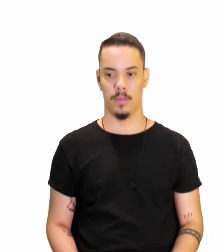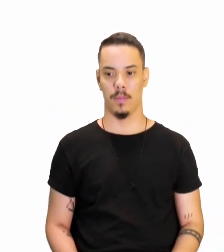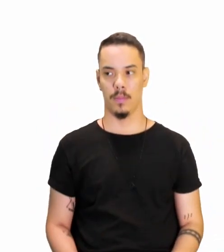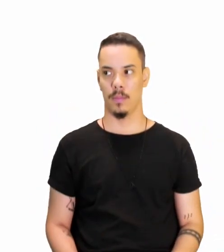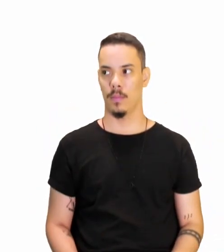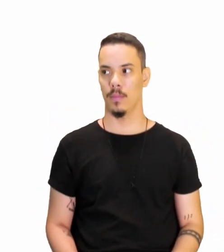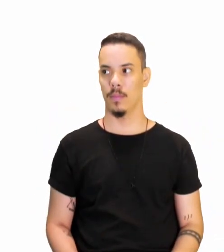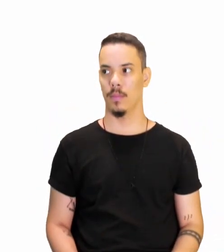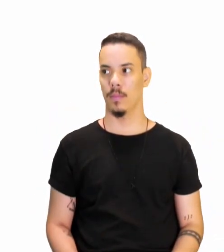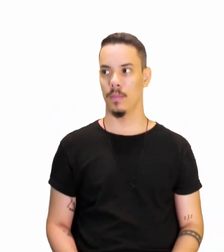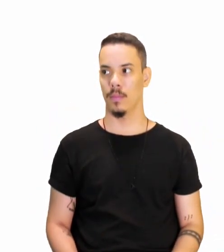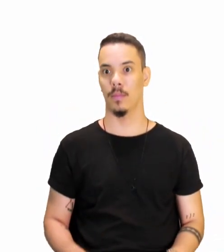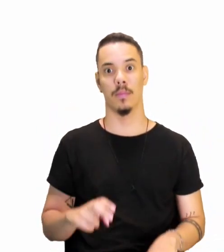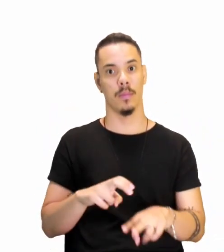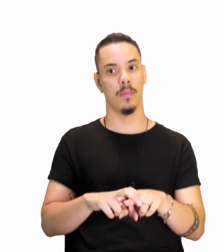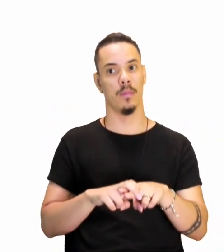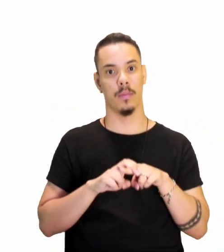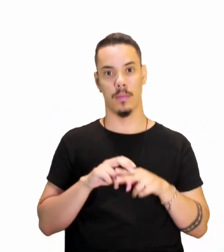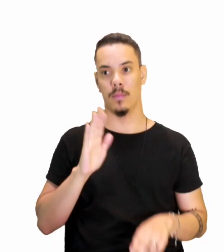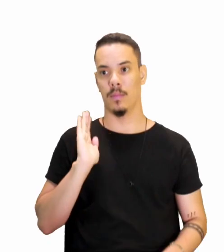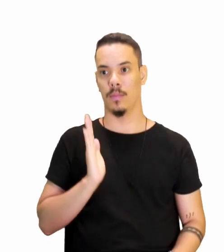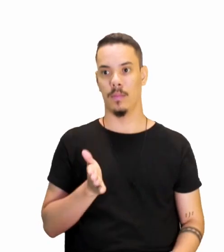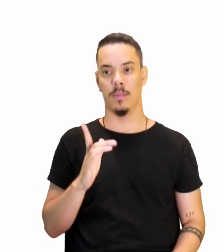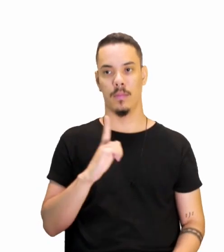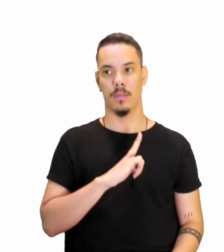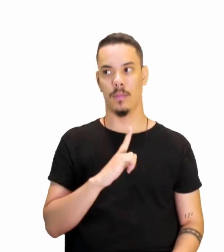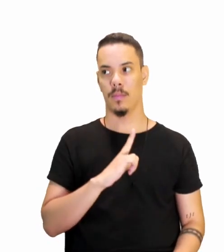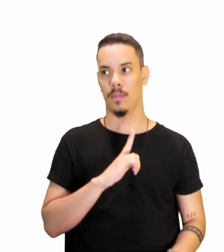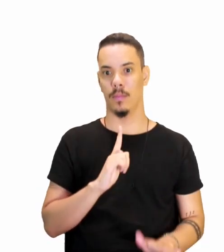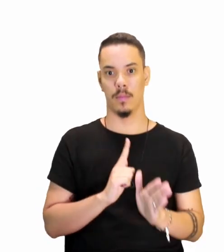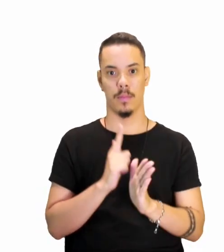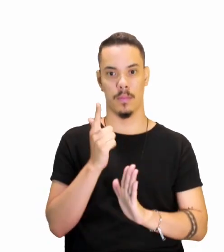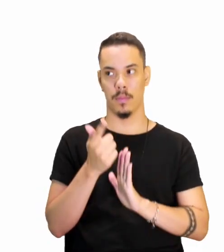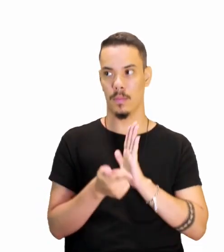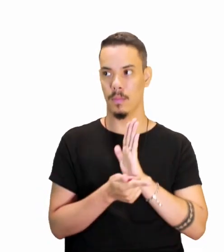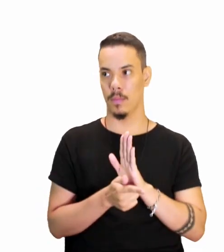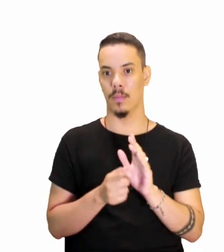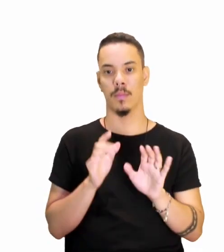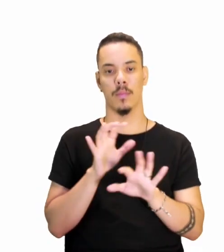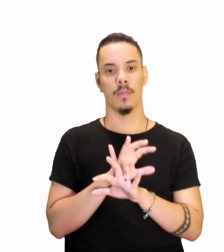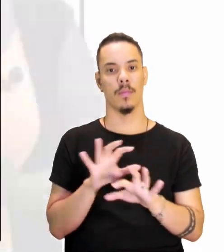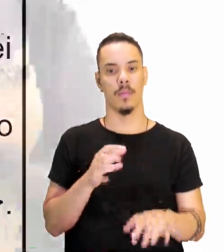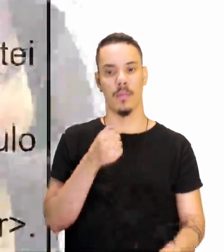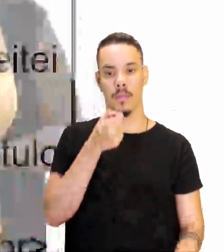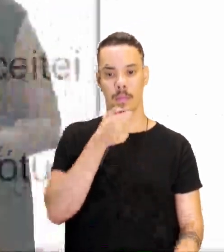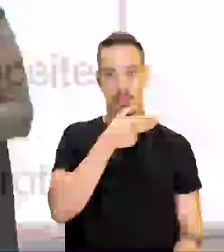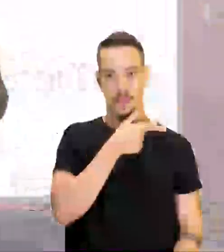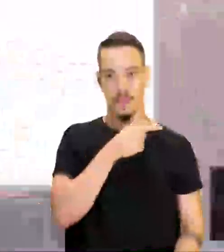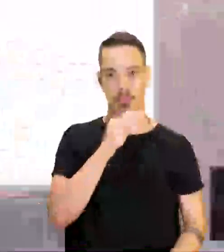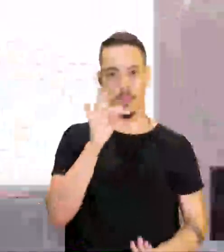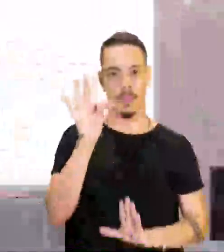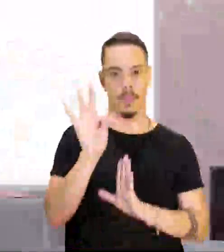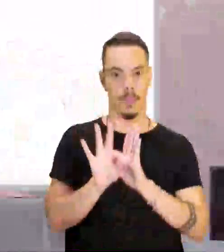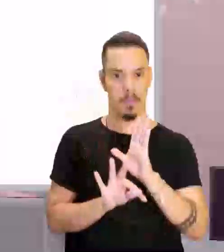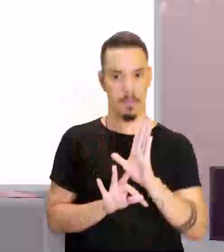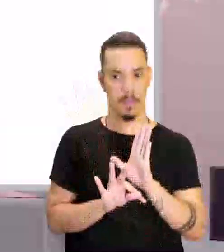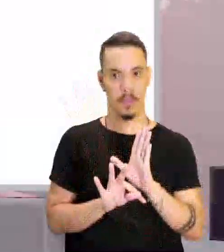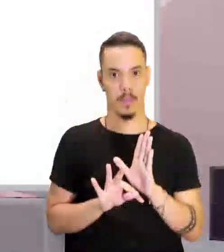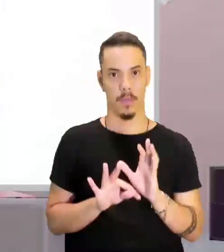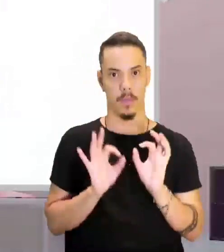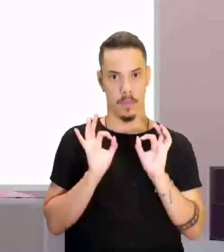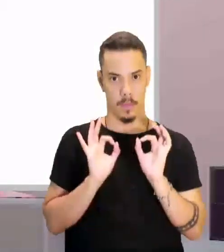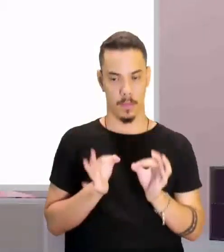queridos aqui, então você já tem uma produção aí, o gênero textual, o quê? Piada, um texto curto de